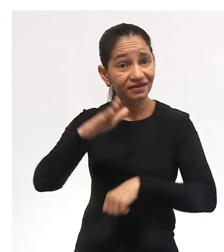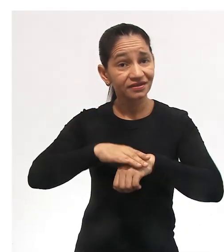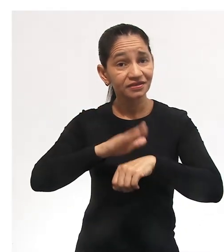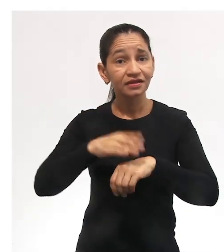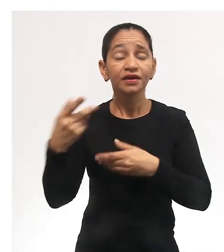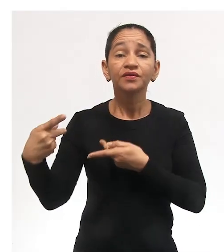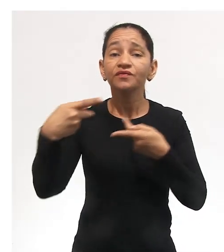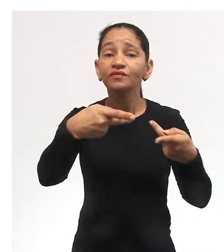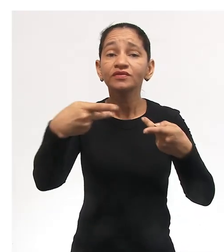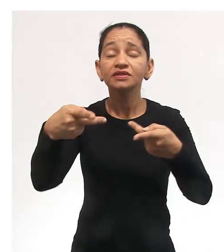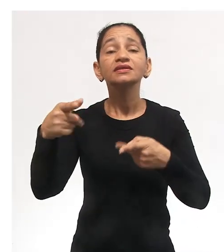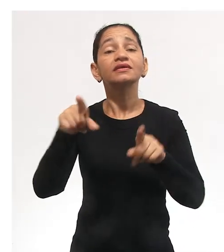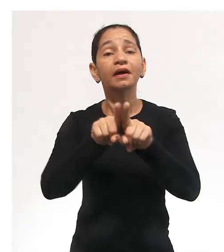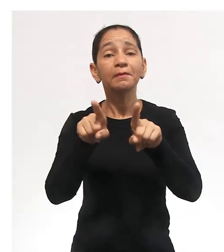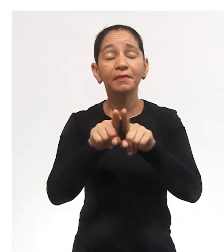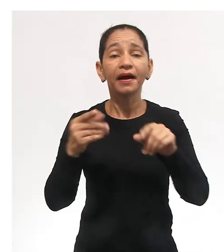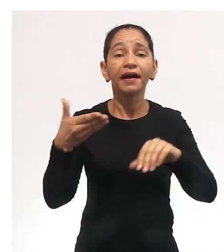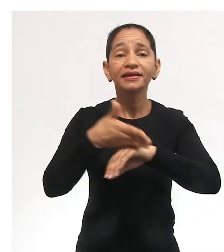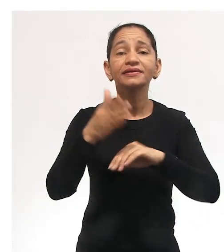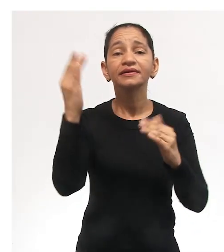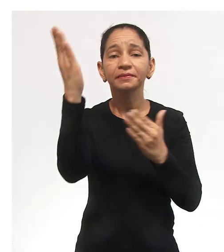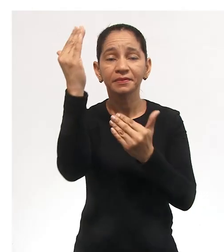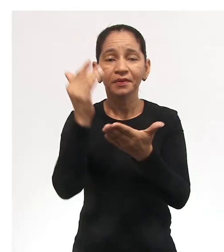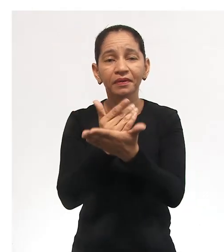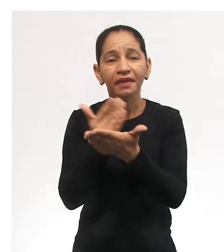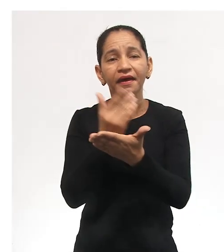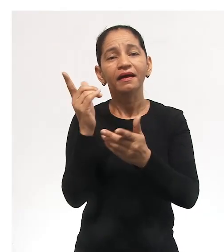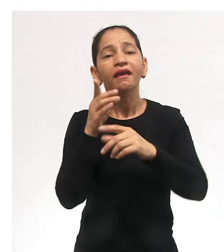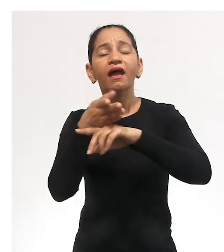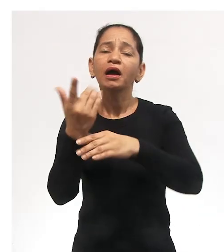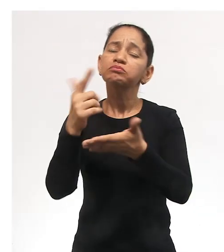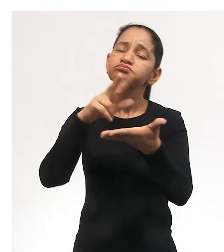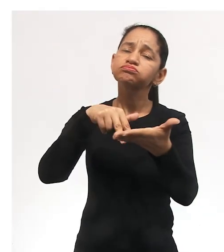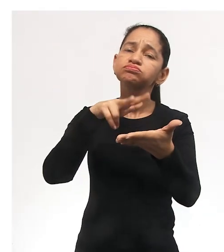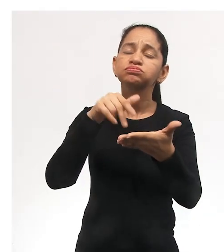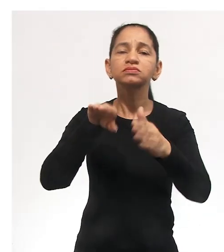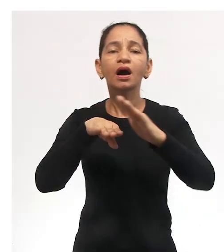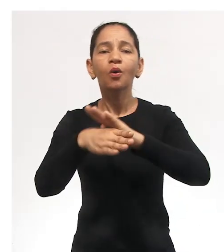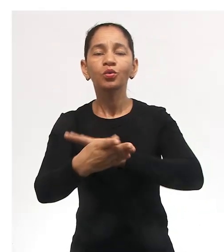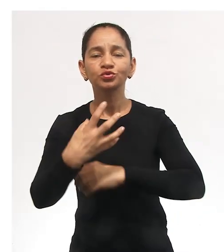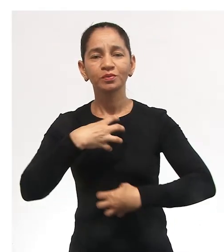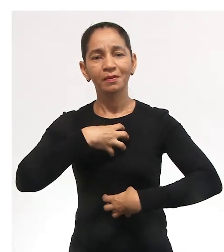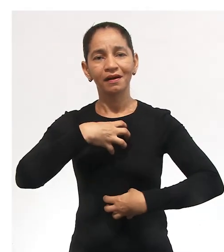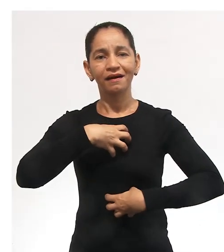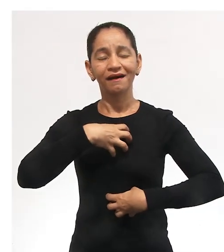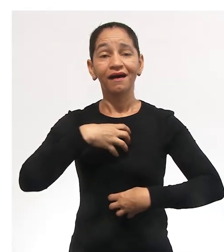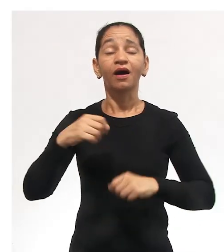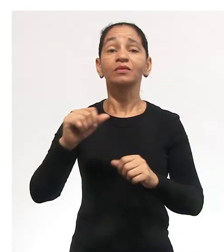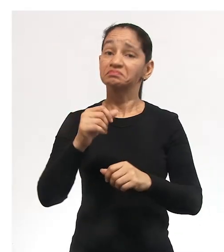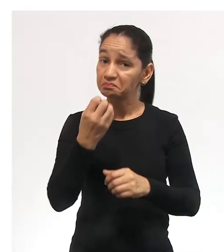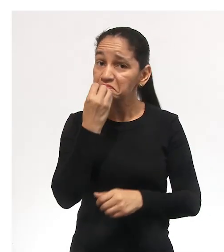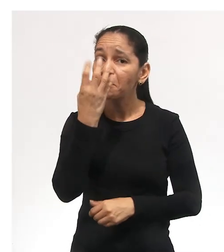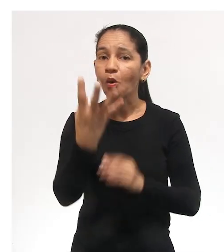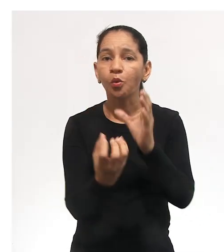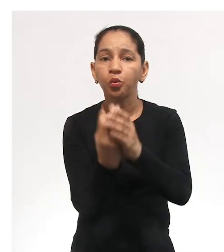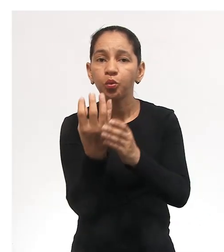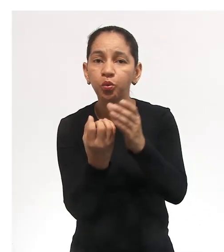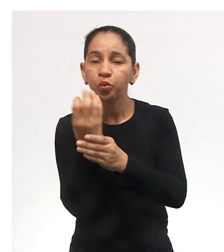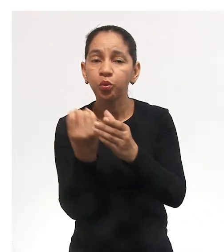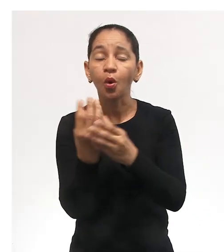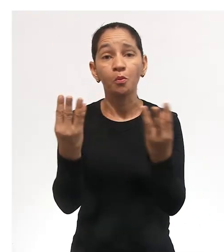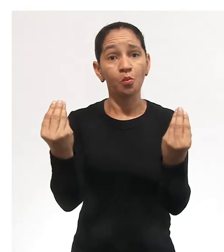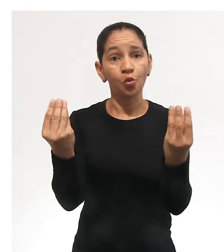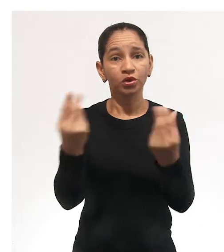e visitas a bibliotecas ajudam no desenvolvimento da criança. E esse ambiente de leitura? Criar